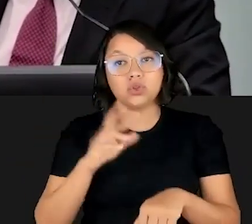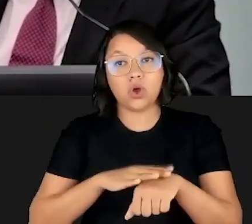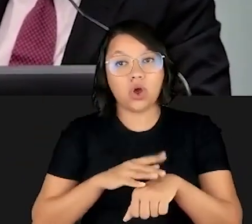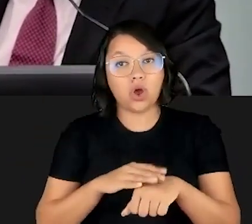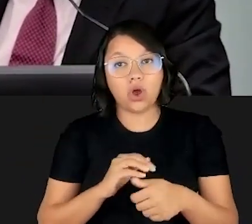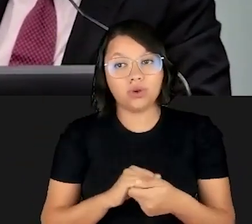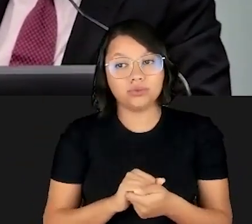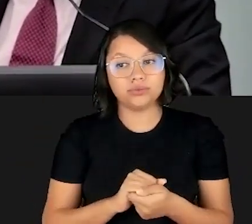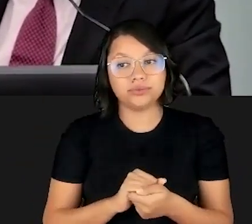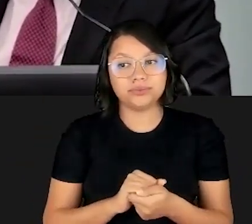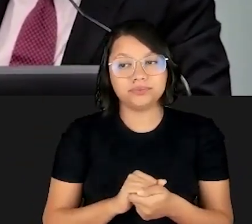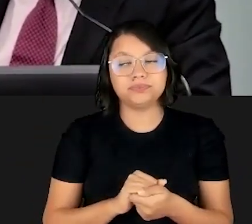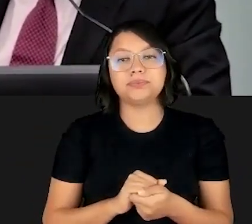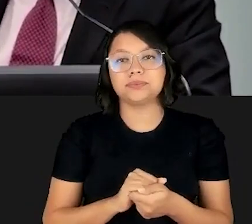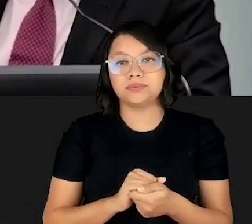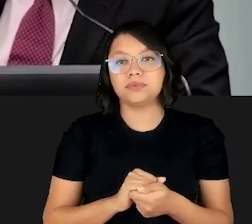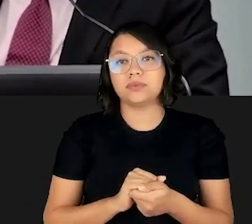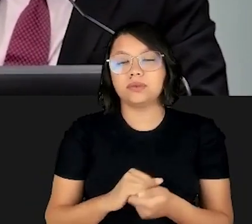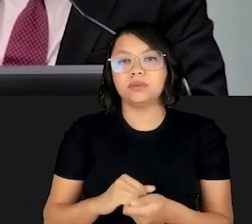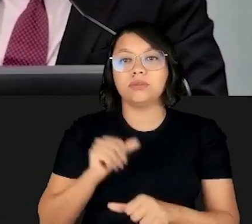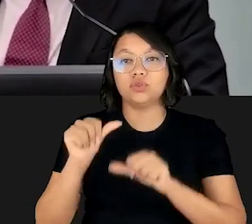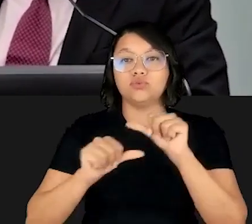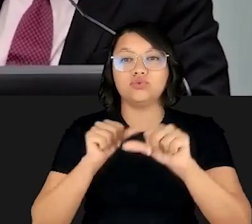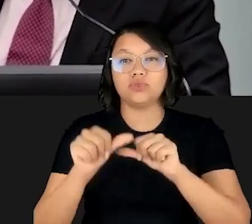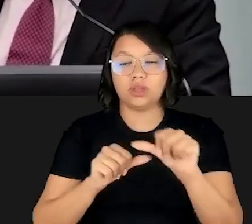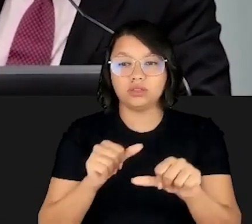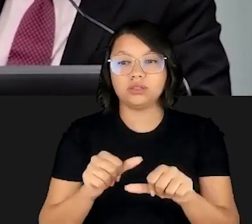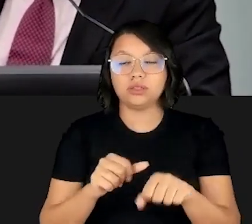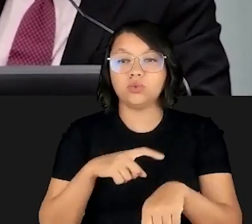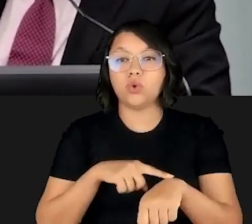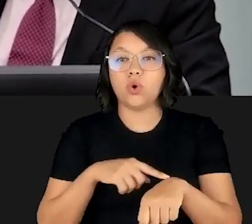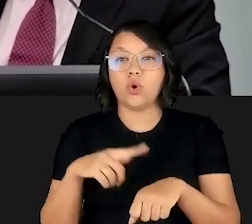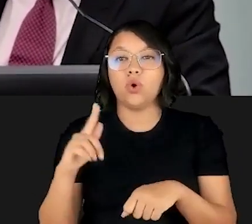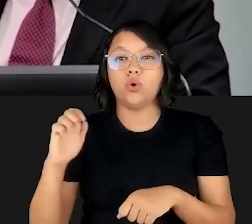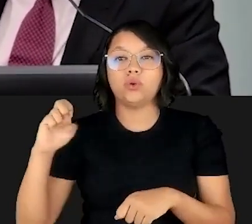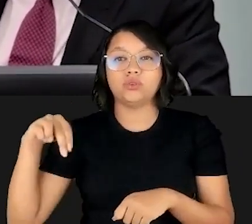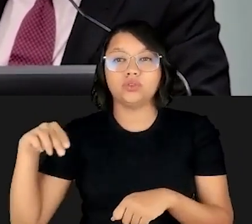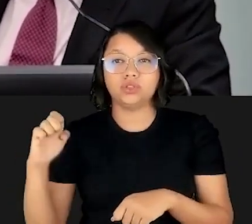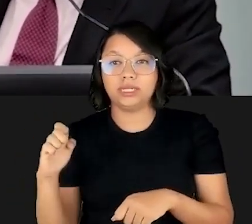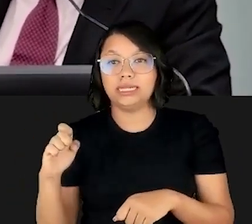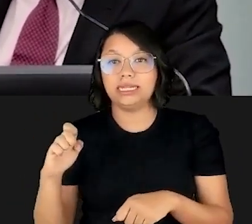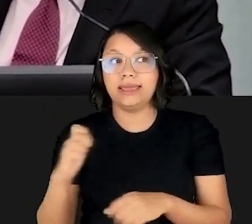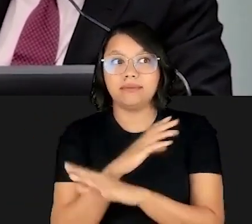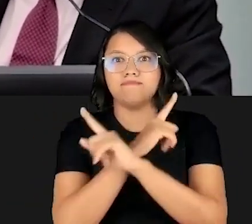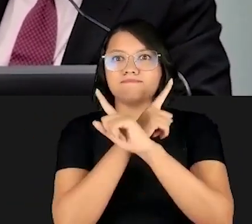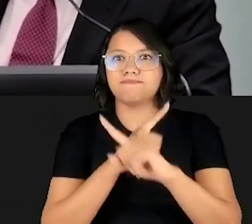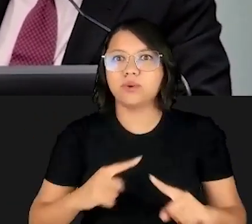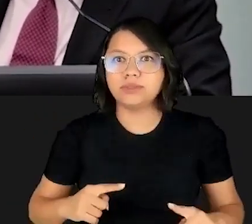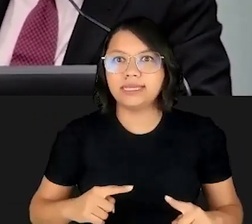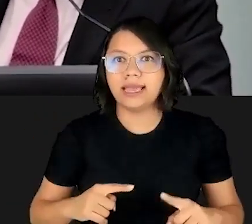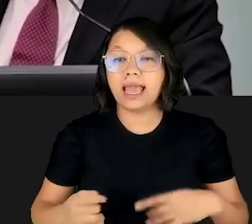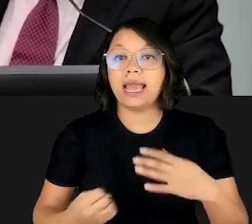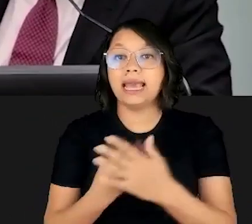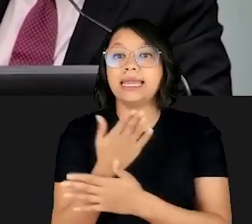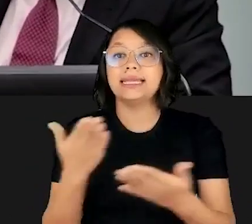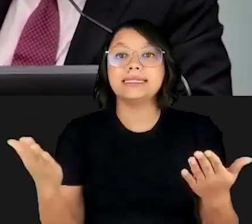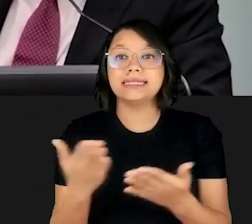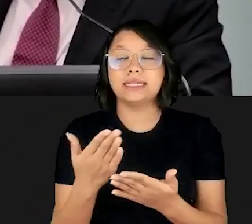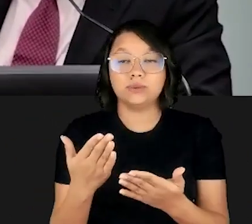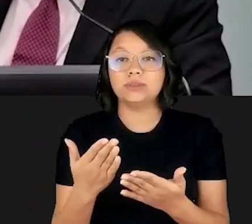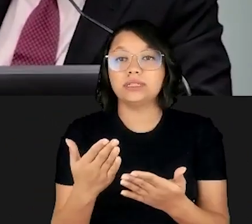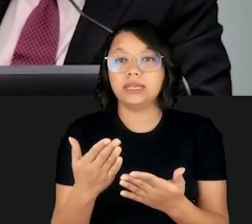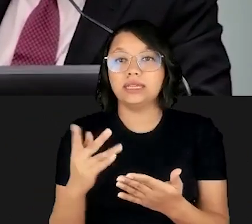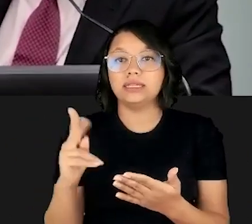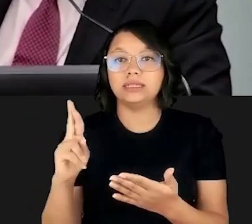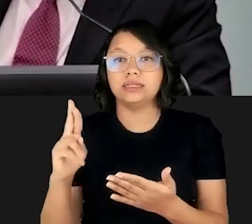GIST têm uma modificação num gene chamado c-KIT. Esse remédio vem e bloqueia a produção dessa proteína. Não